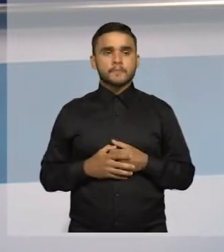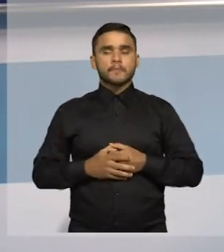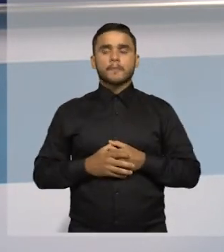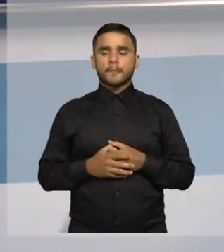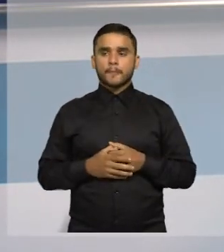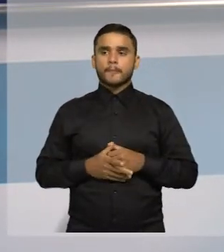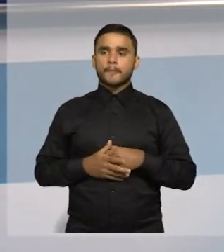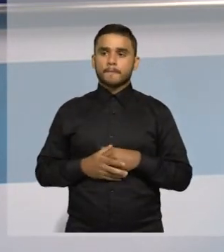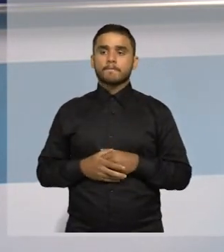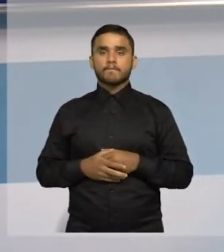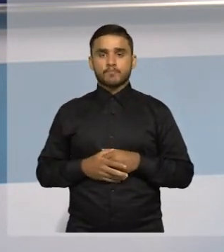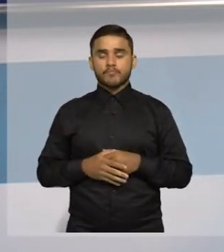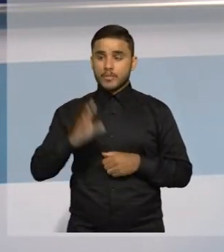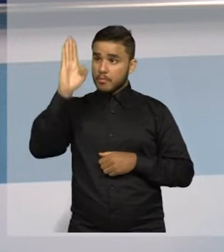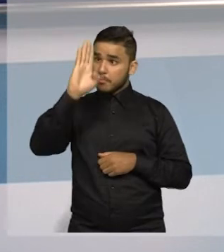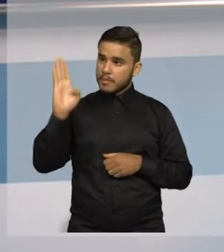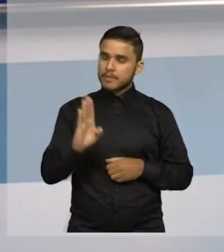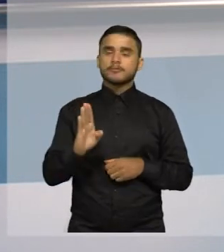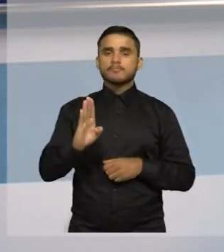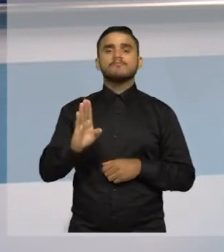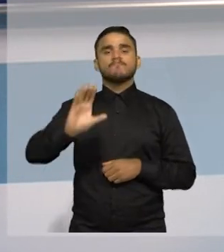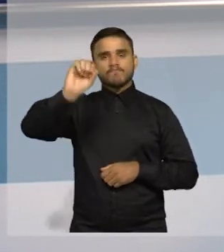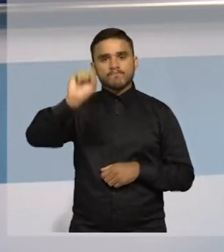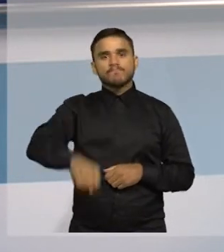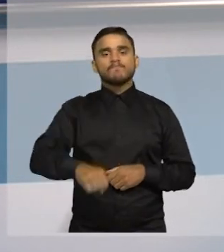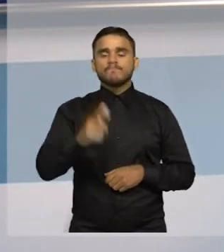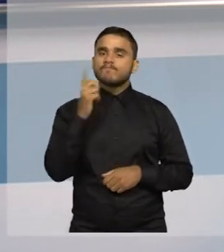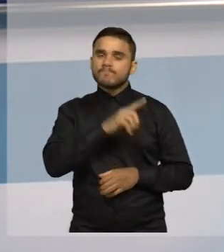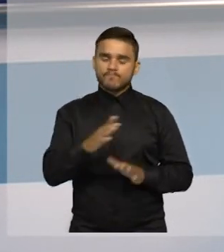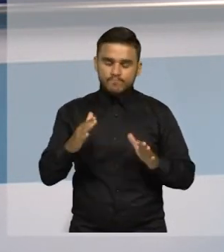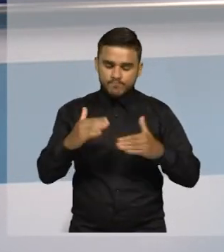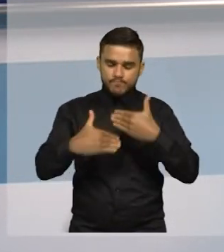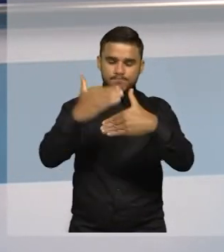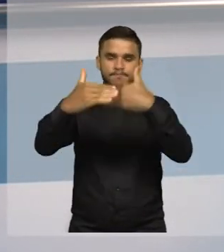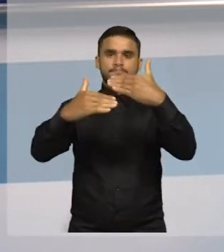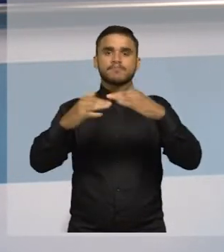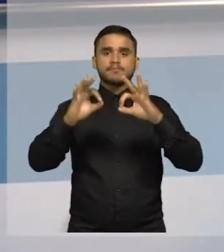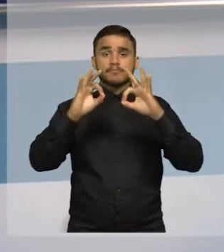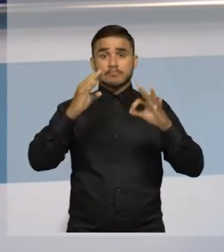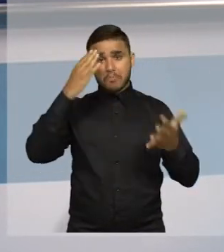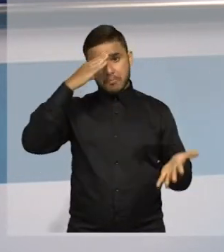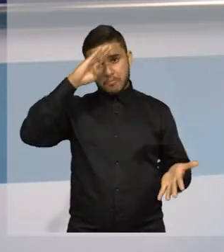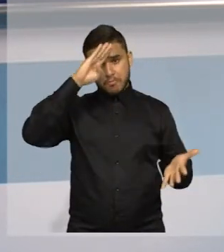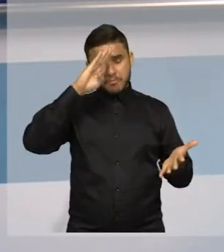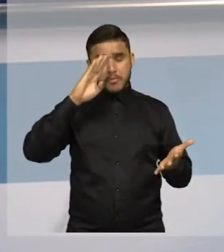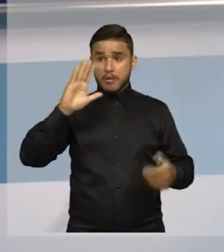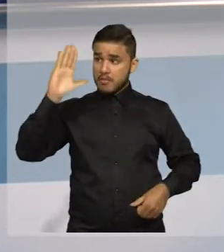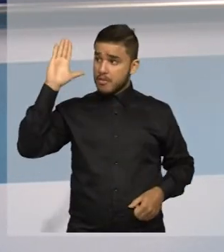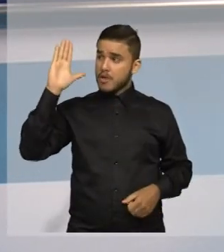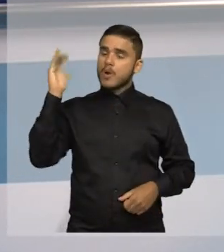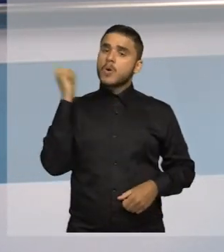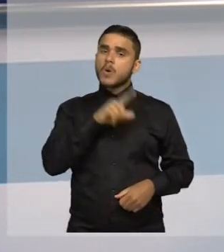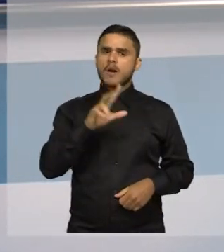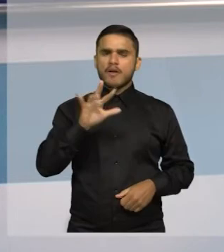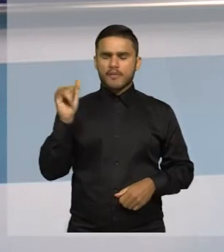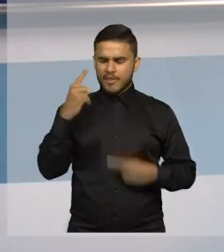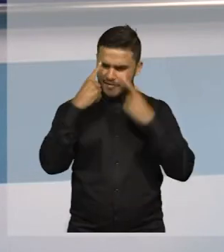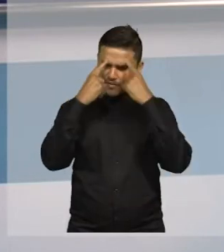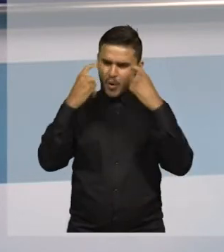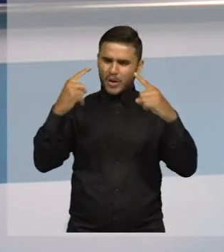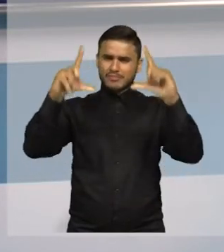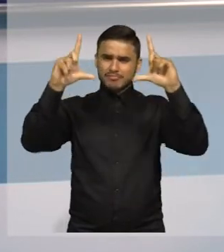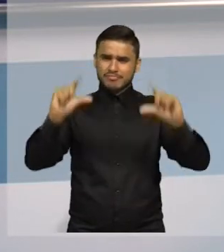é Brasil sim, almejando que realmente o presidente eleito consiga reduzir, combater a